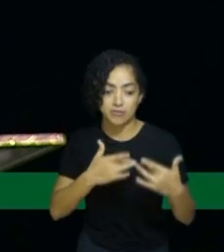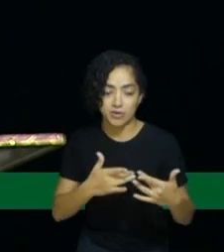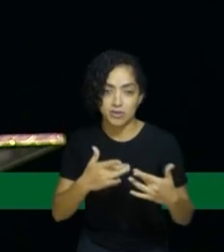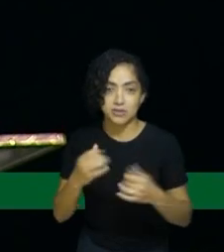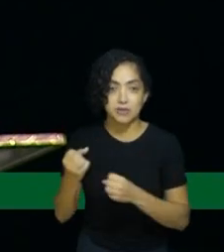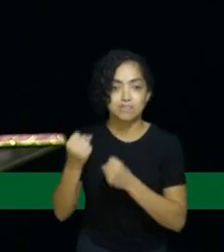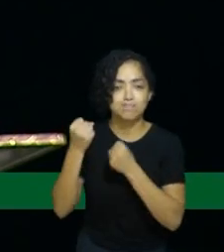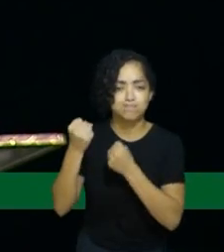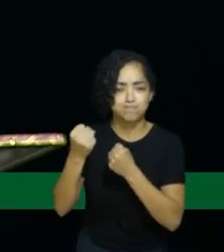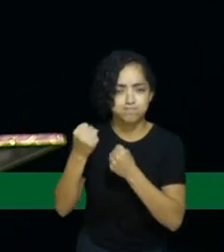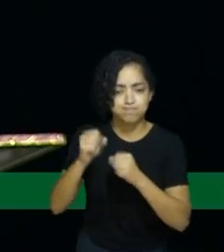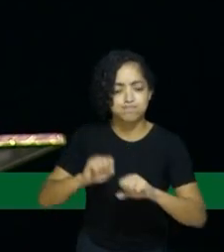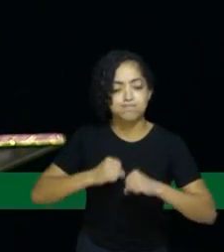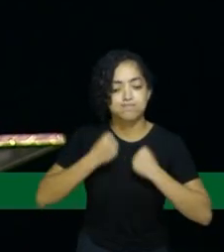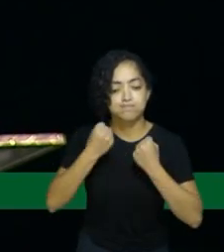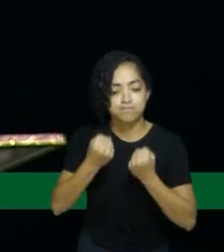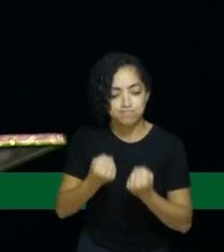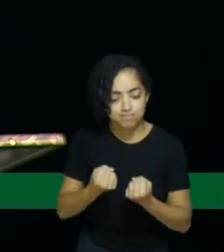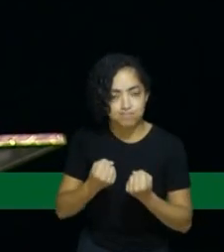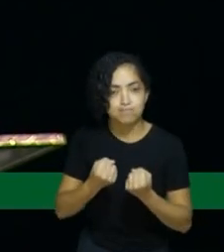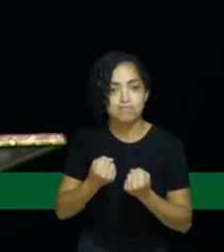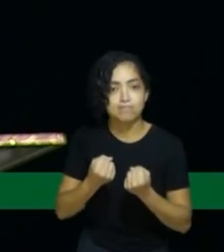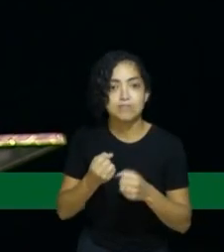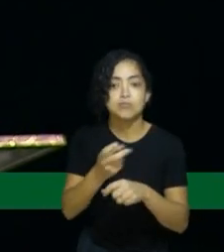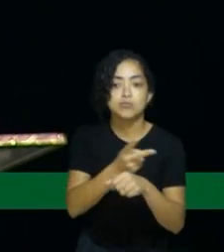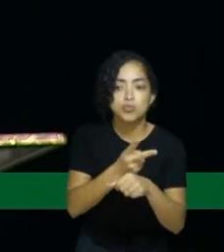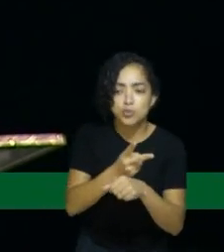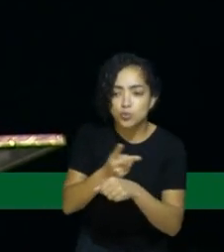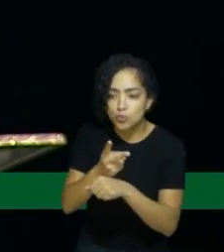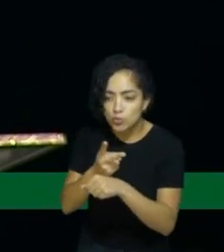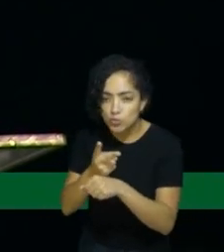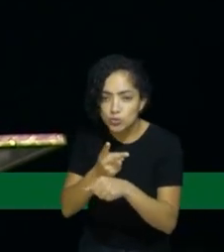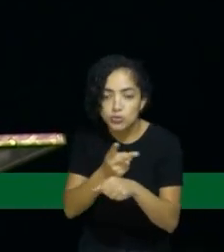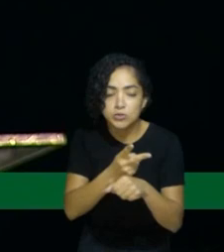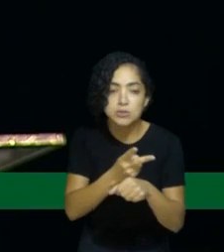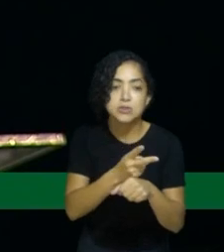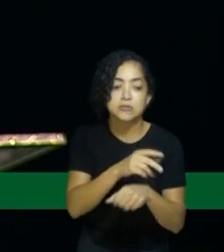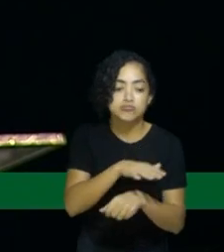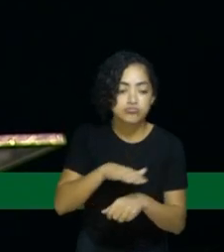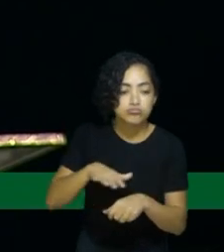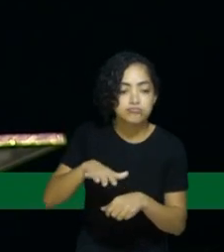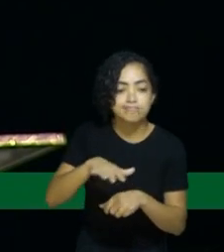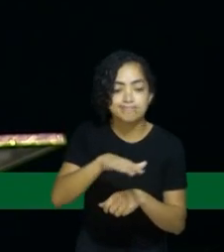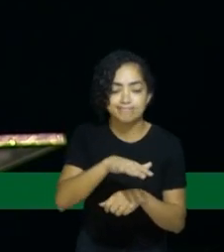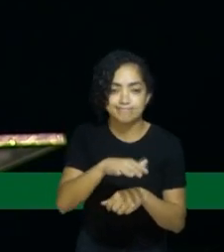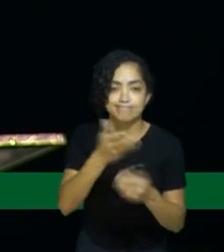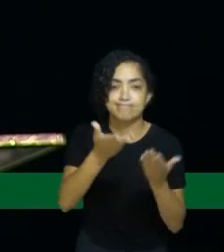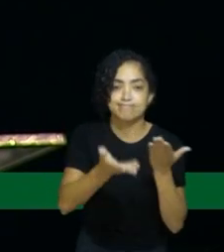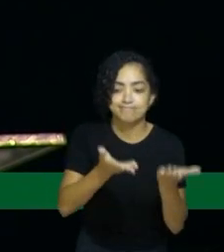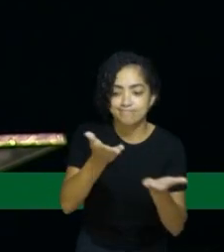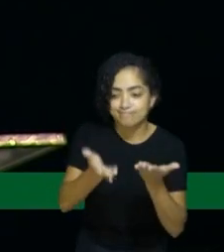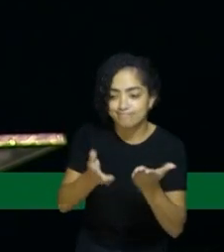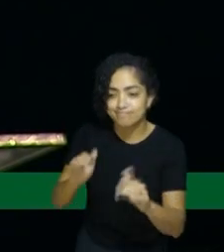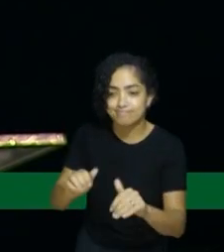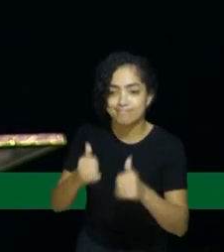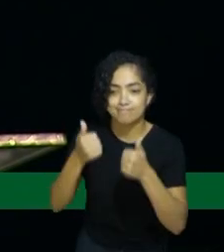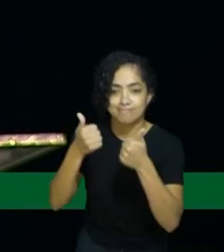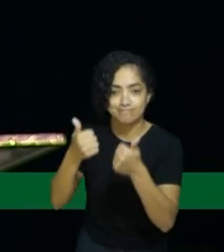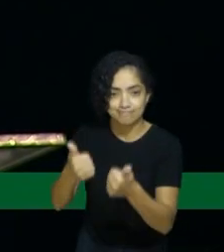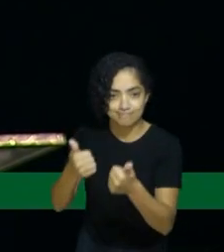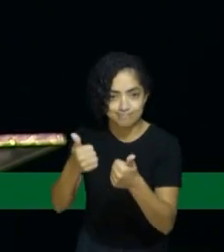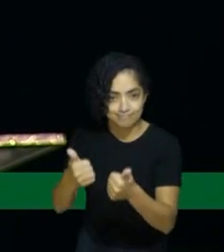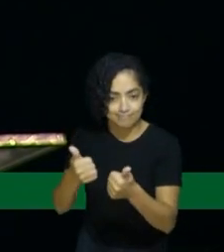e incansável procurando cada vez mais ocupar espaços e prestar os melhores serviços o